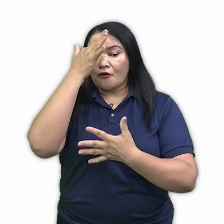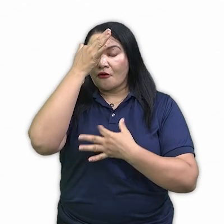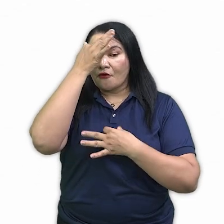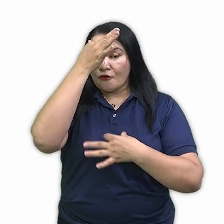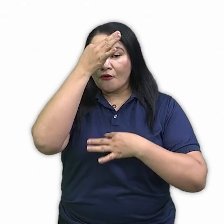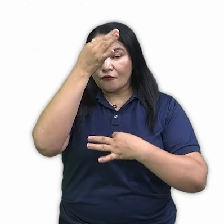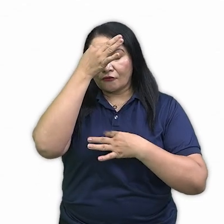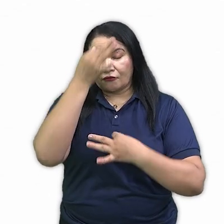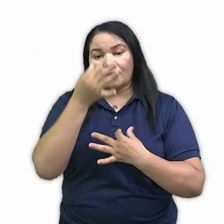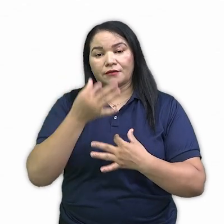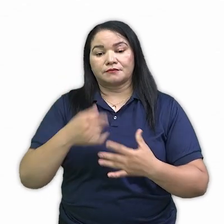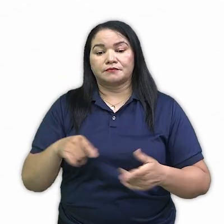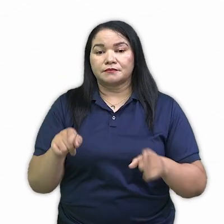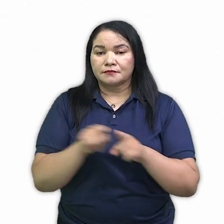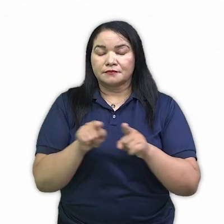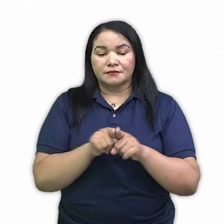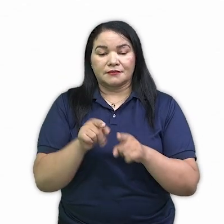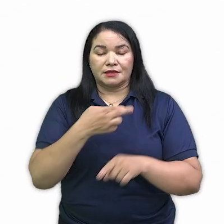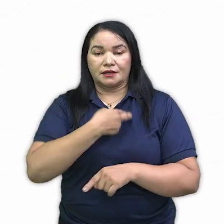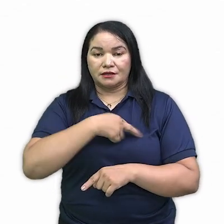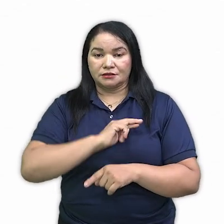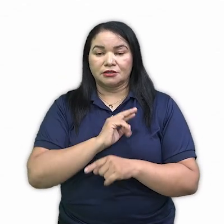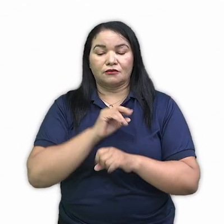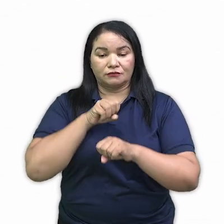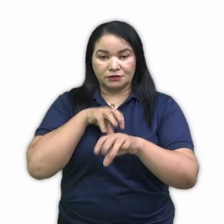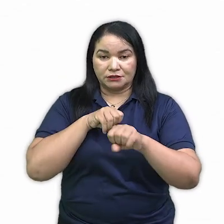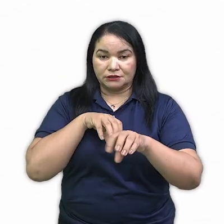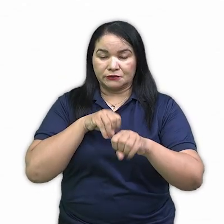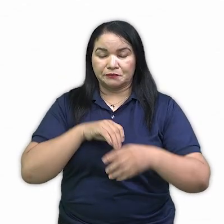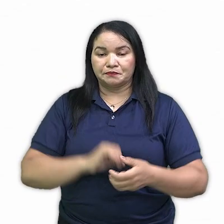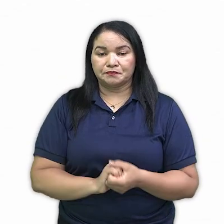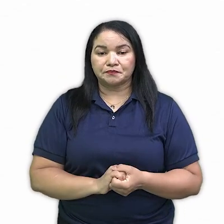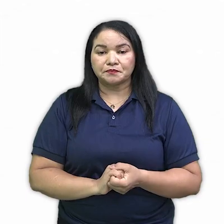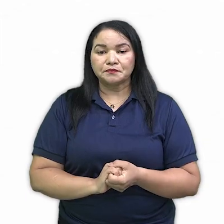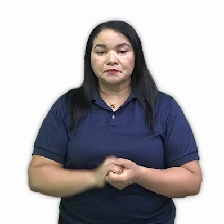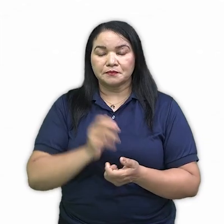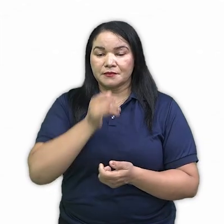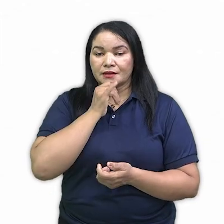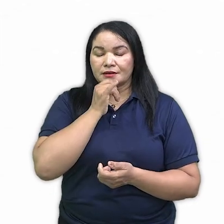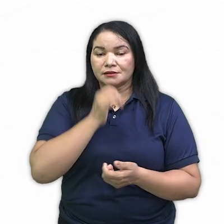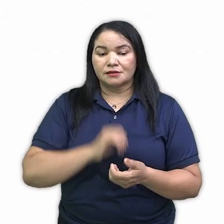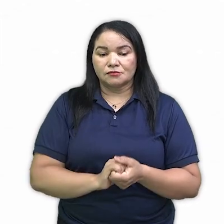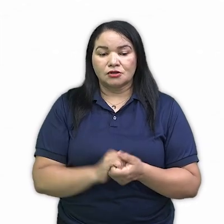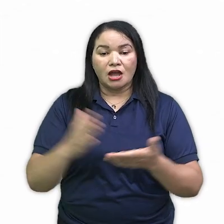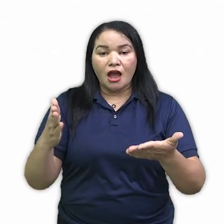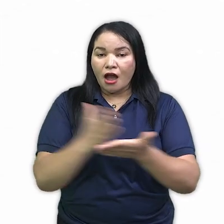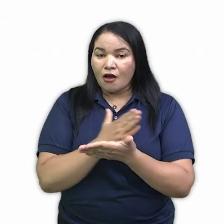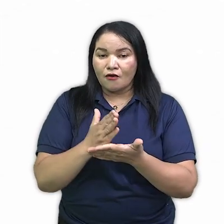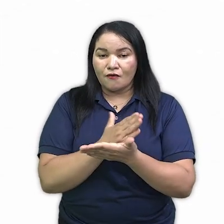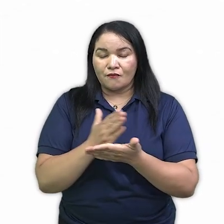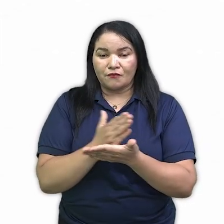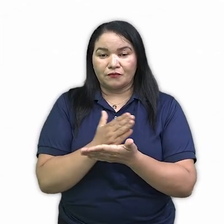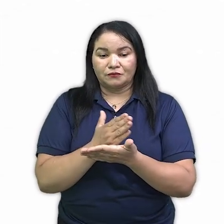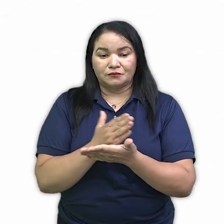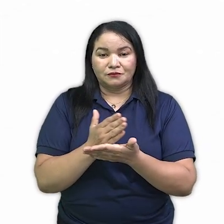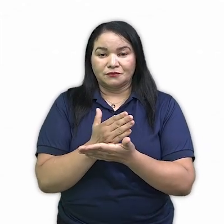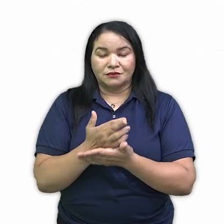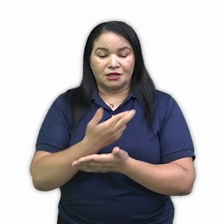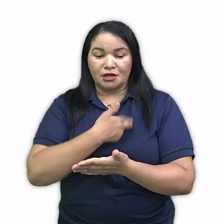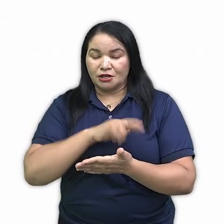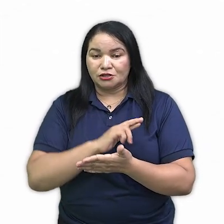Nesse sentido, a atitude religiosa, ela ensina algo. Mesmo aqueles que